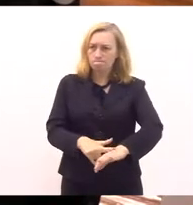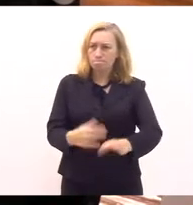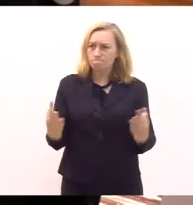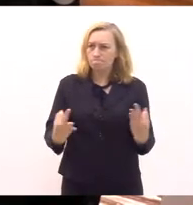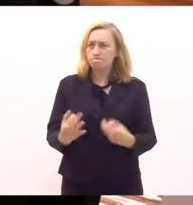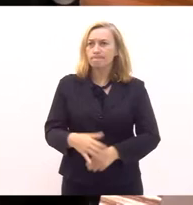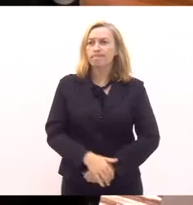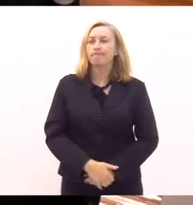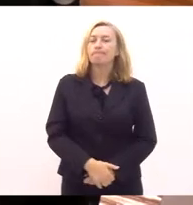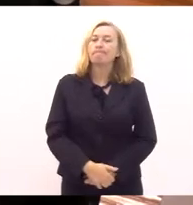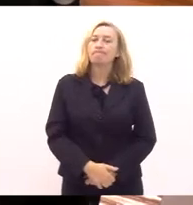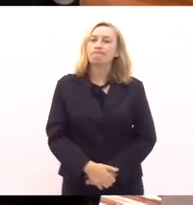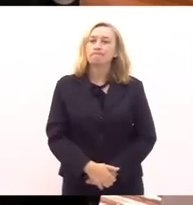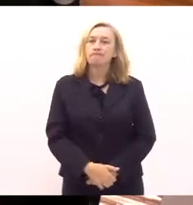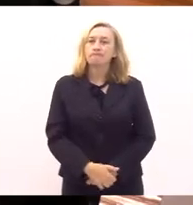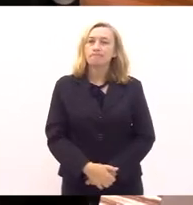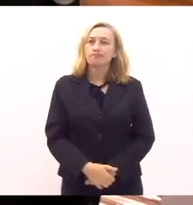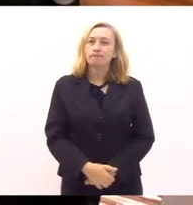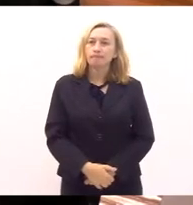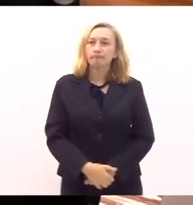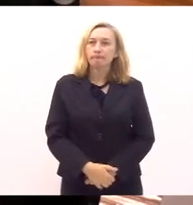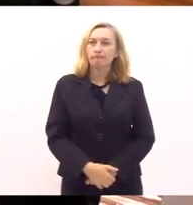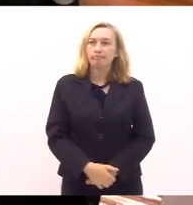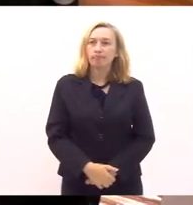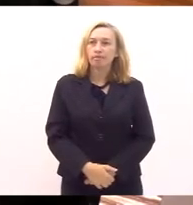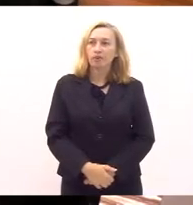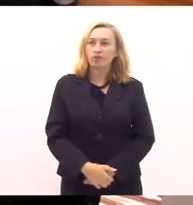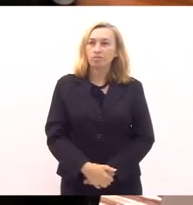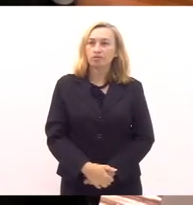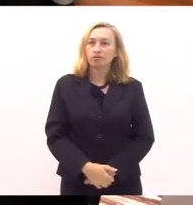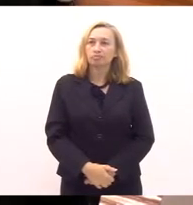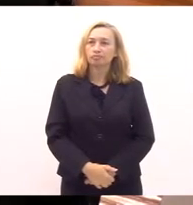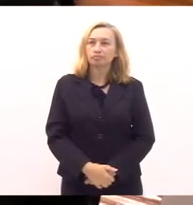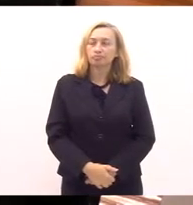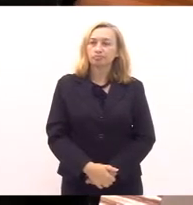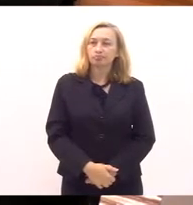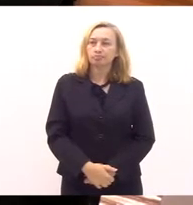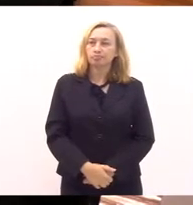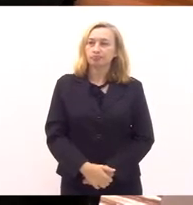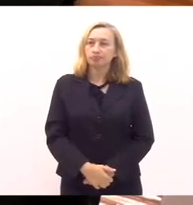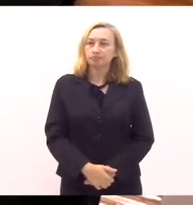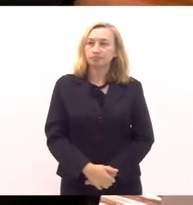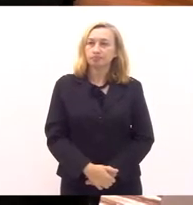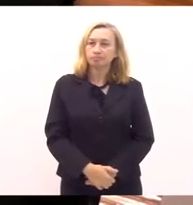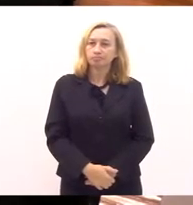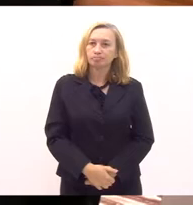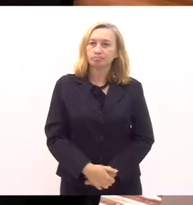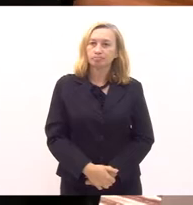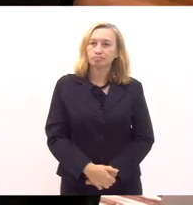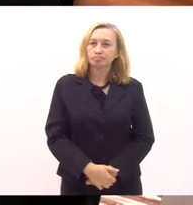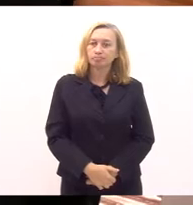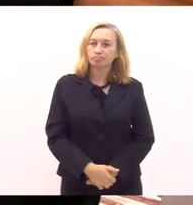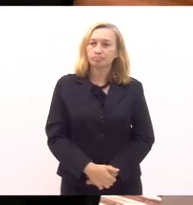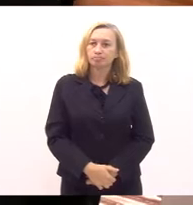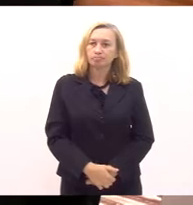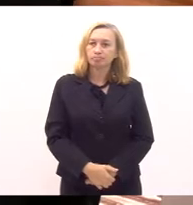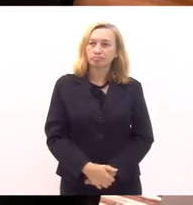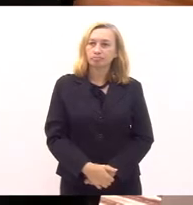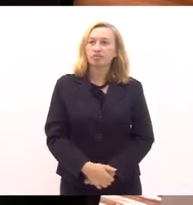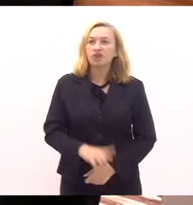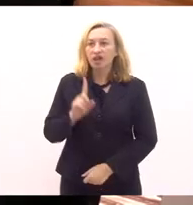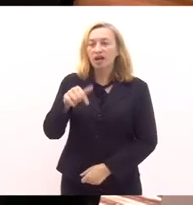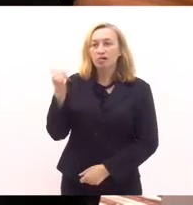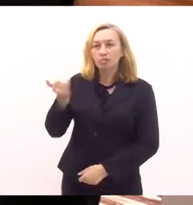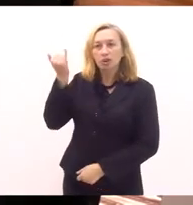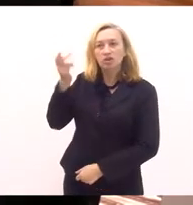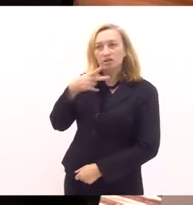seguinte, objetivamente, que é importante que vocês tomem conhecimento. Essa bancada aqui. Edmundo, é importante